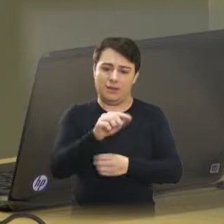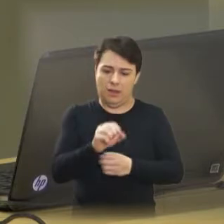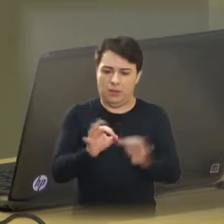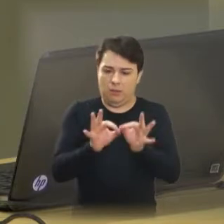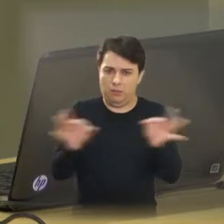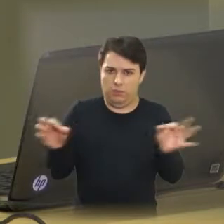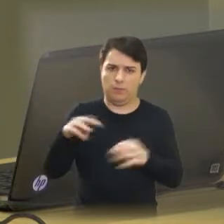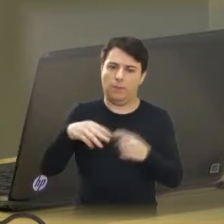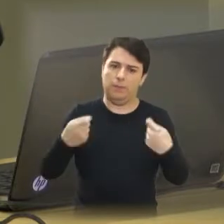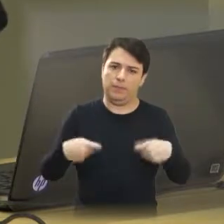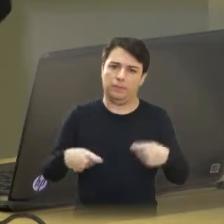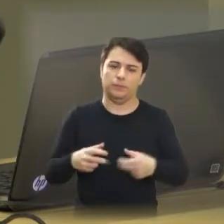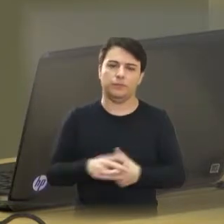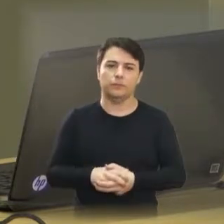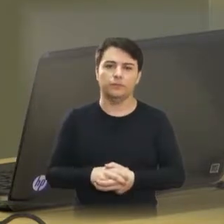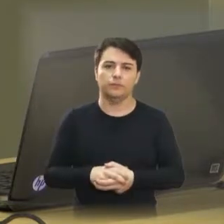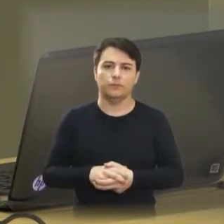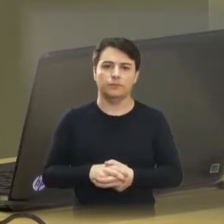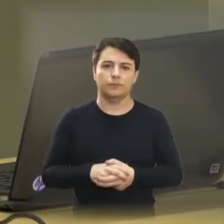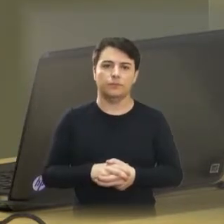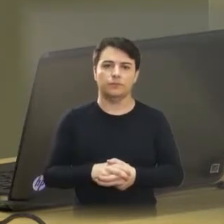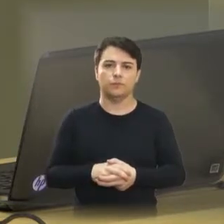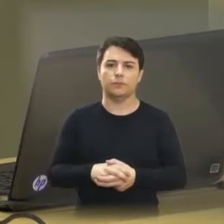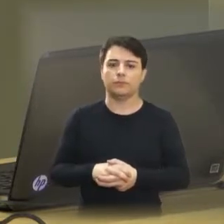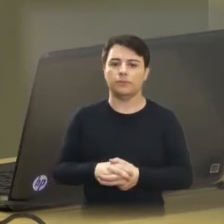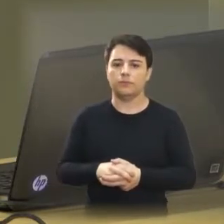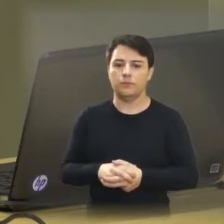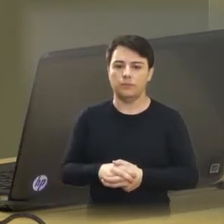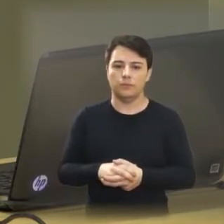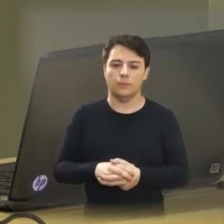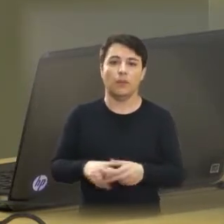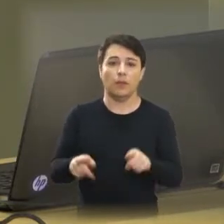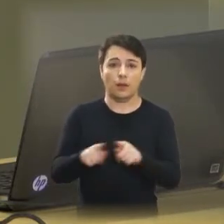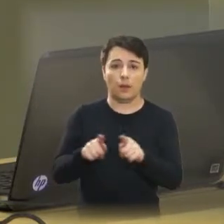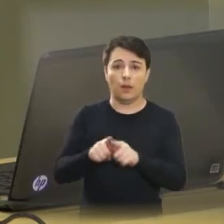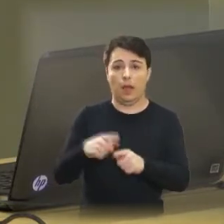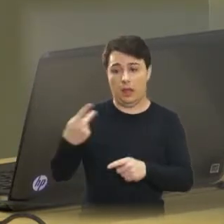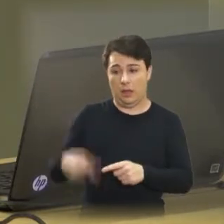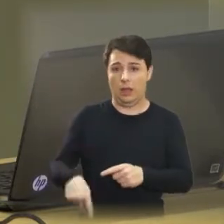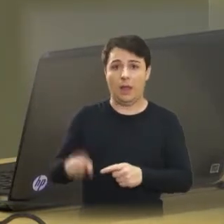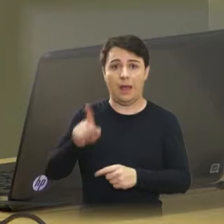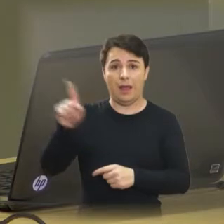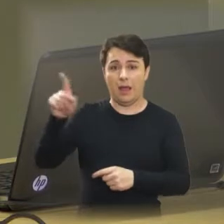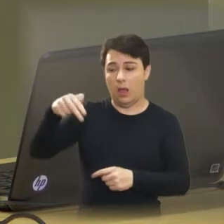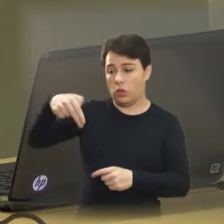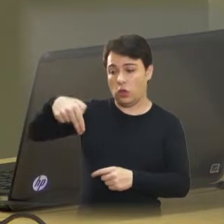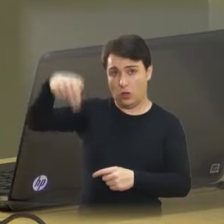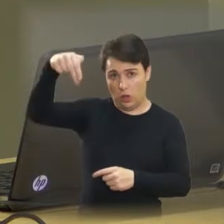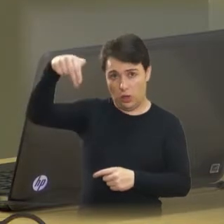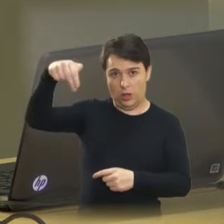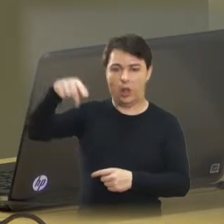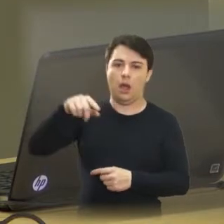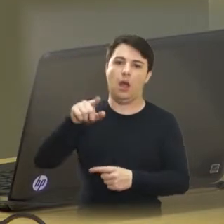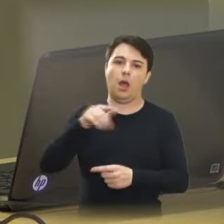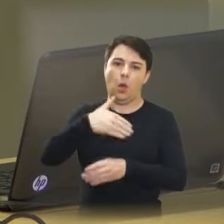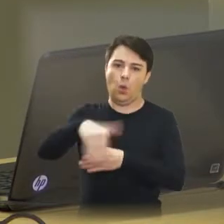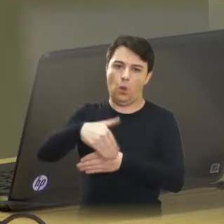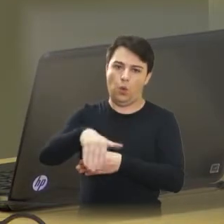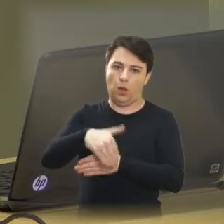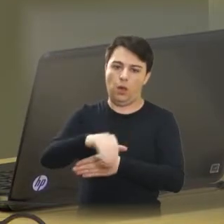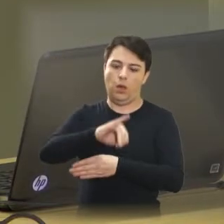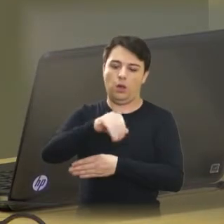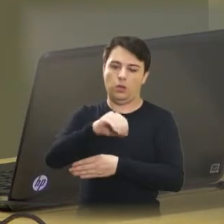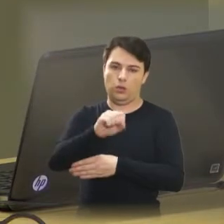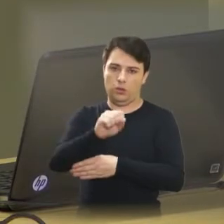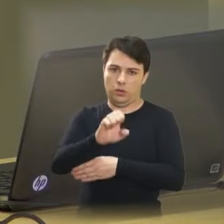metros. Alteração de zoneamento em duas regiões específicas da região noroeste, entre a José Barbieri Neto, córrego